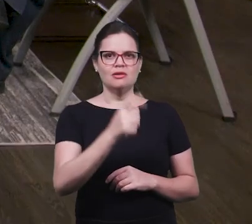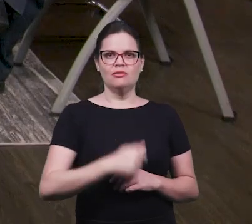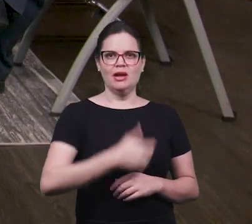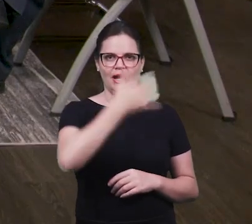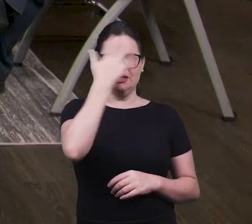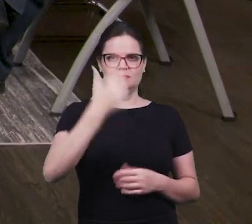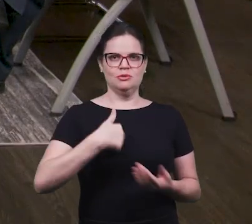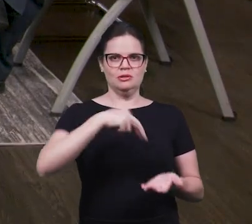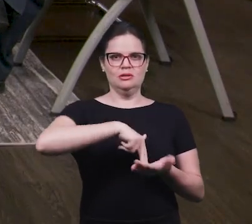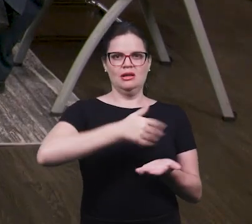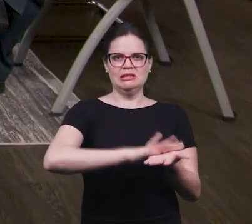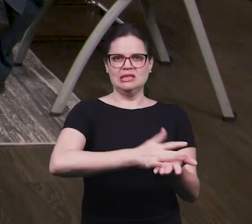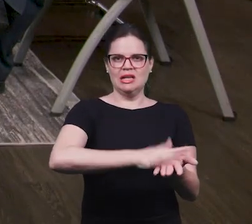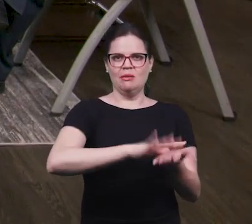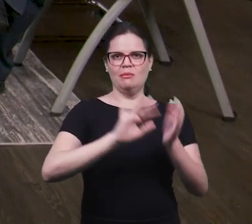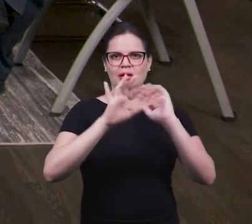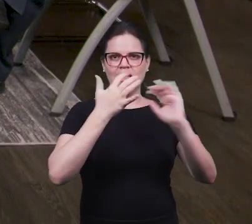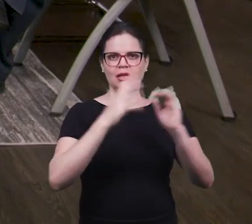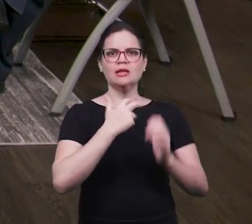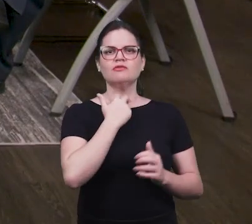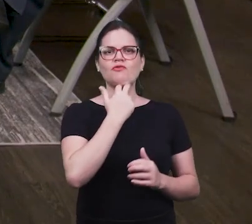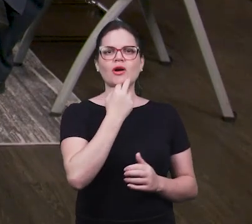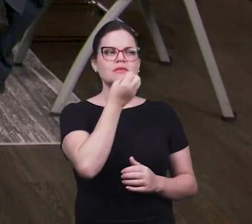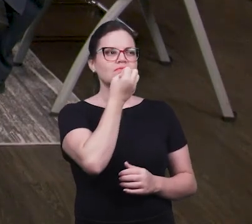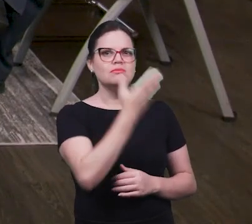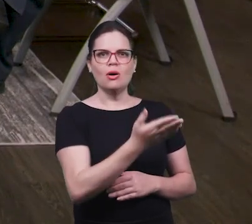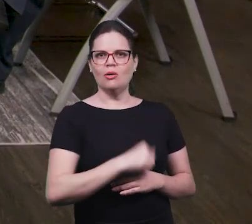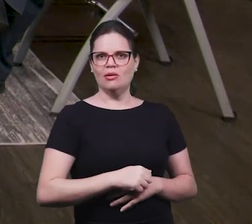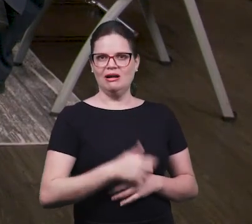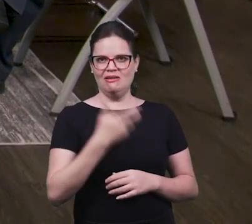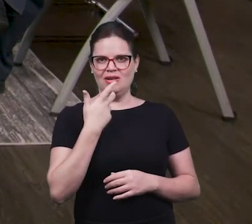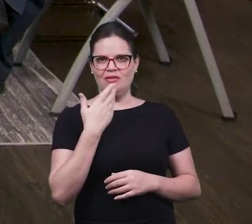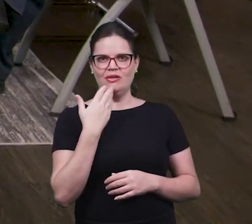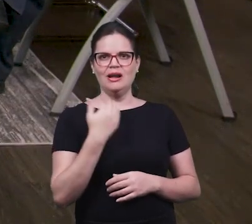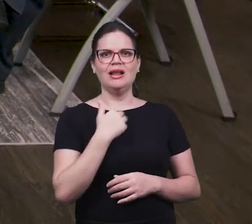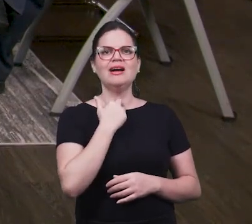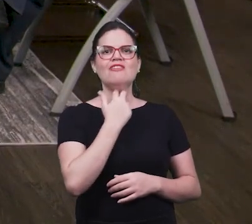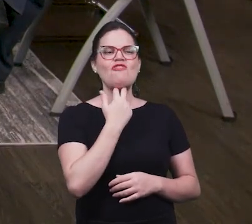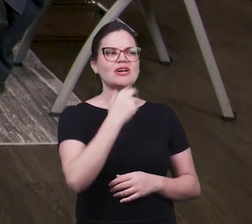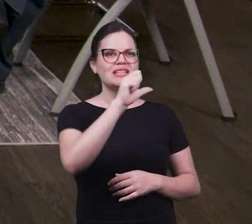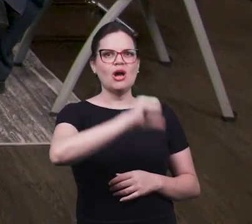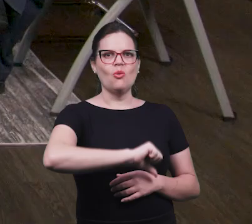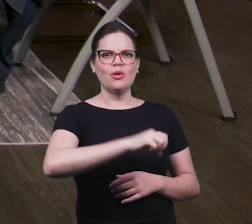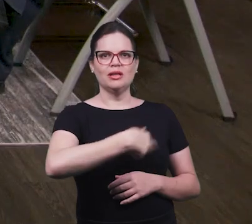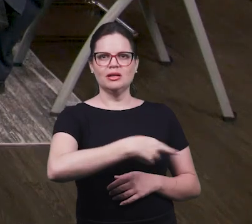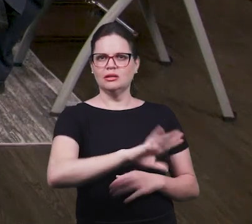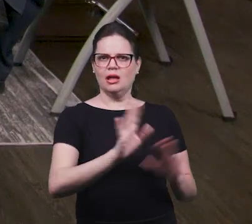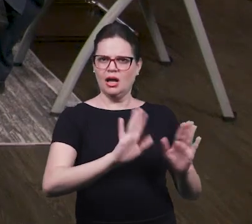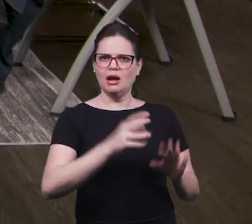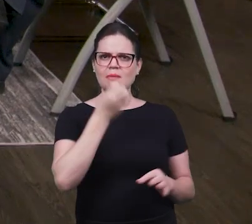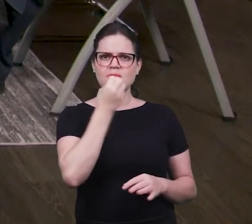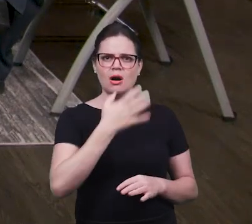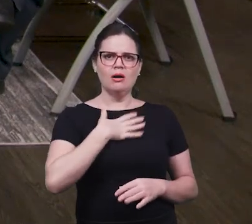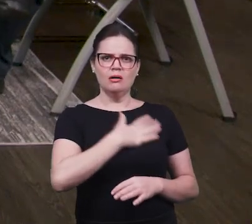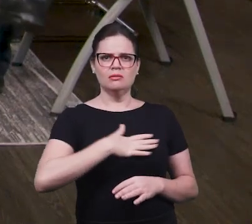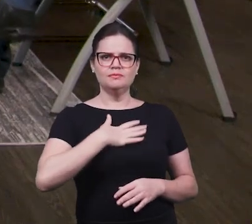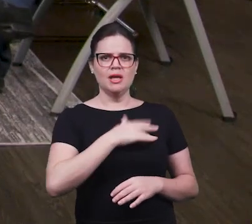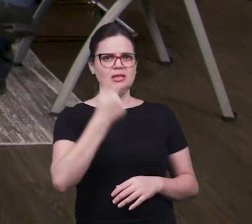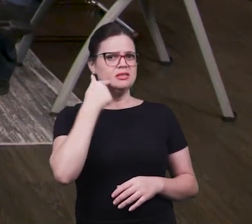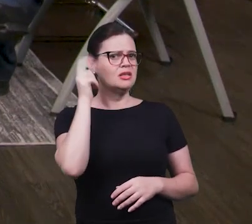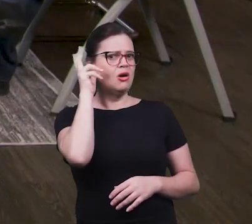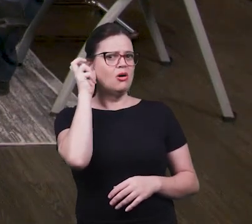vozes boas. Você não vai reclamar, dizer que a pessoa canta mal porque é da religião tal, não. Agrada. E as pessoas estão